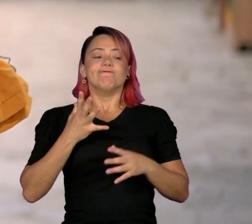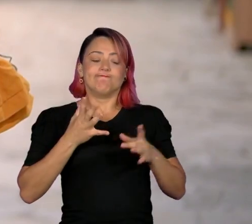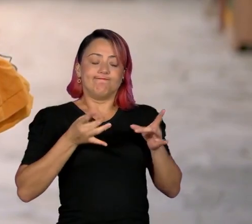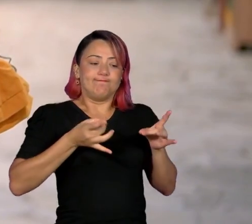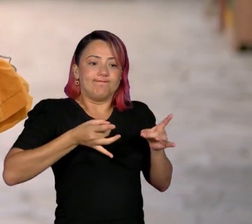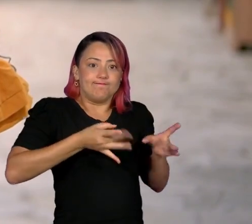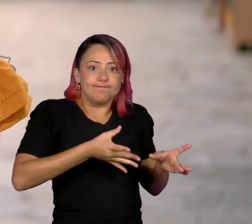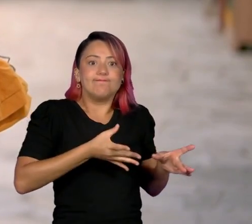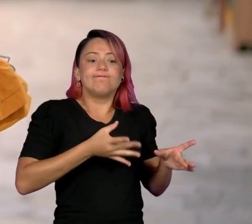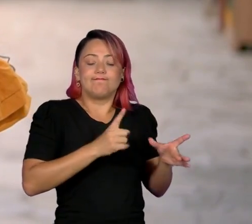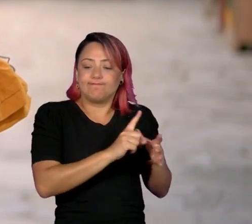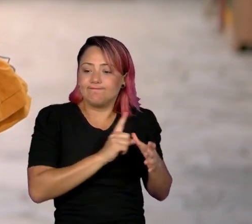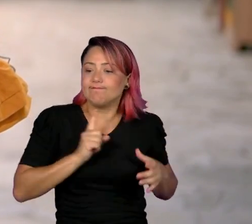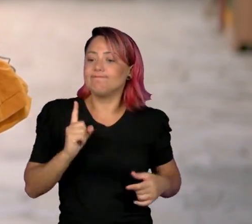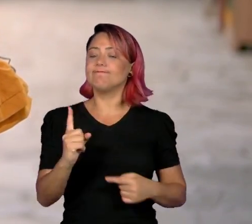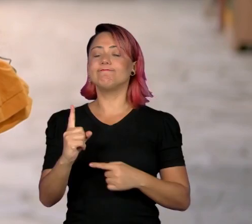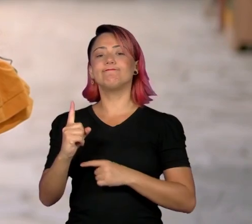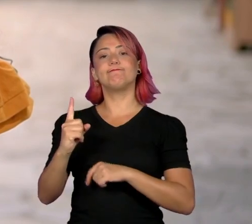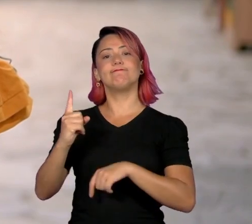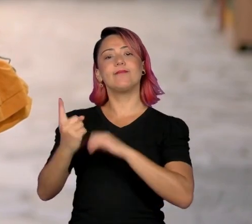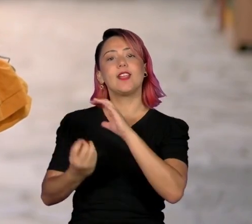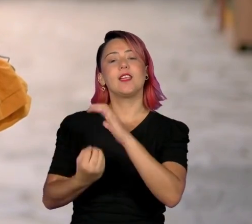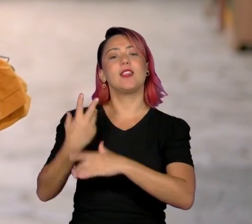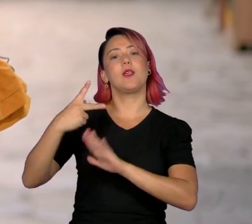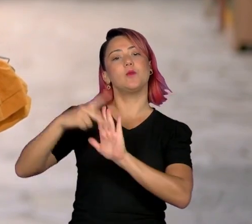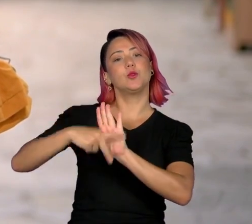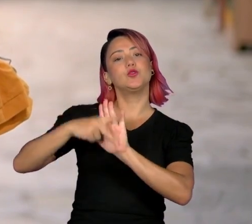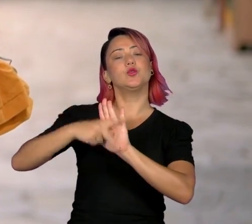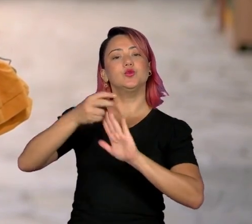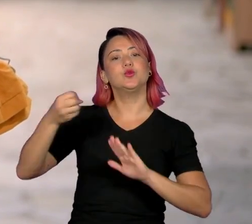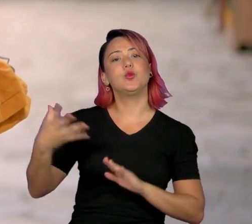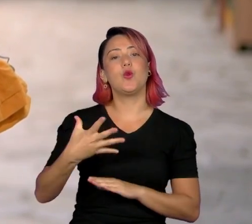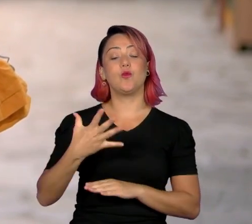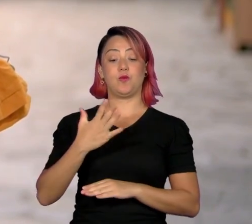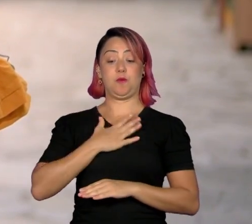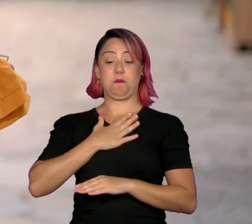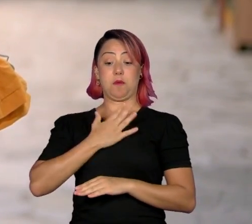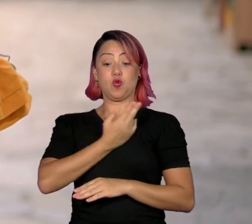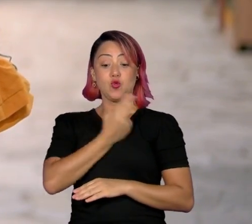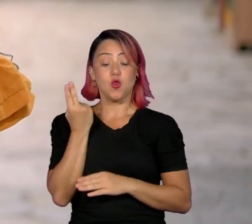fui trabalhar pelo projeto, que era lançar esse disco que leva o meu nome, Xenia, em